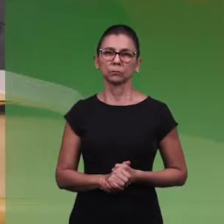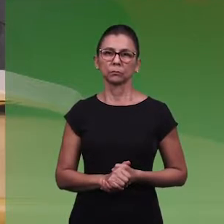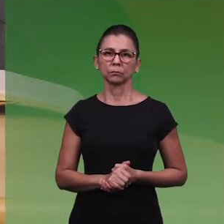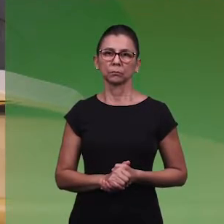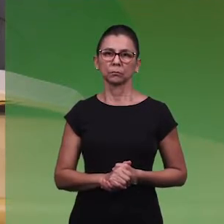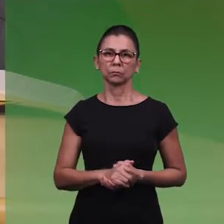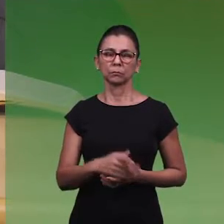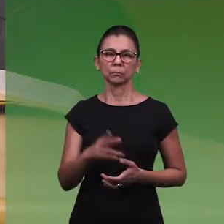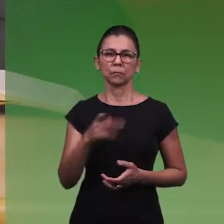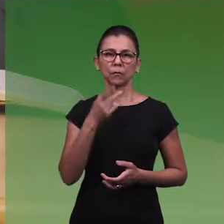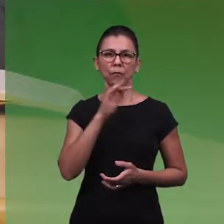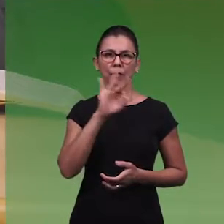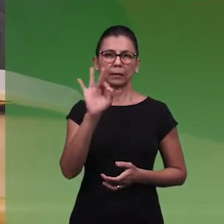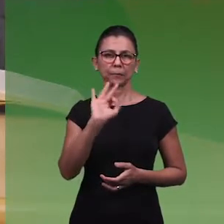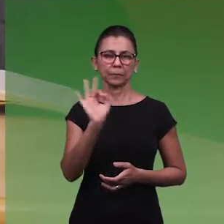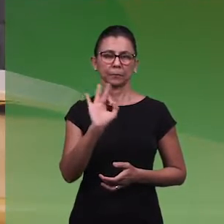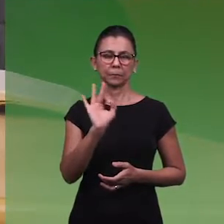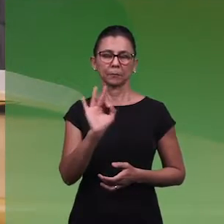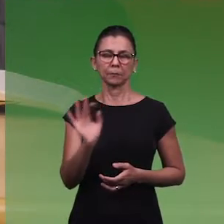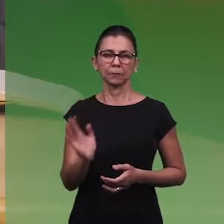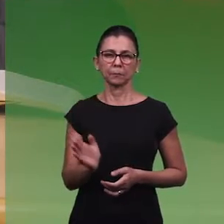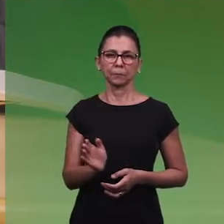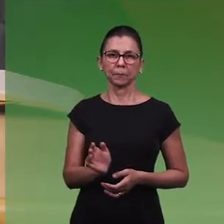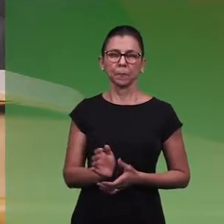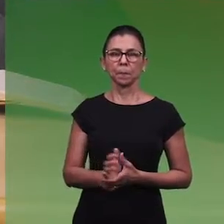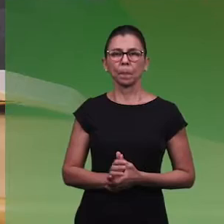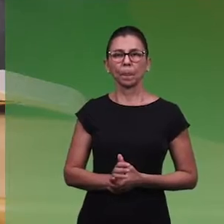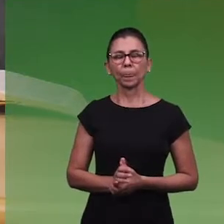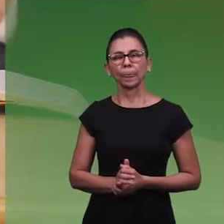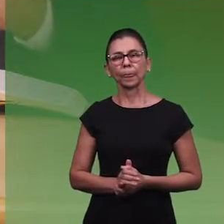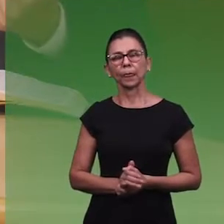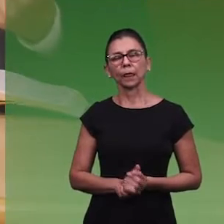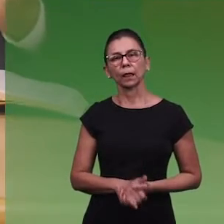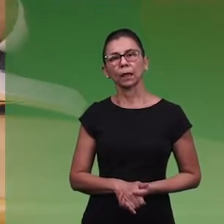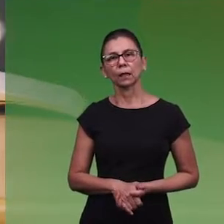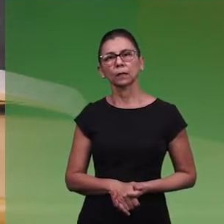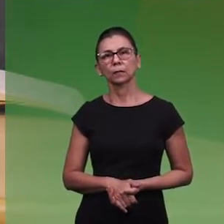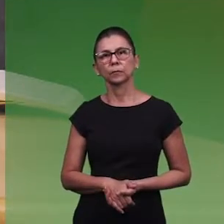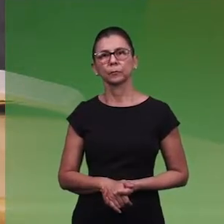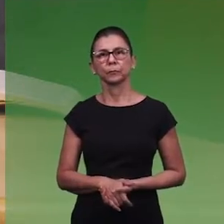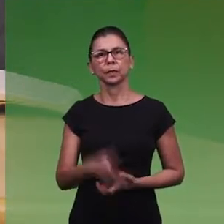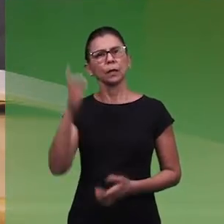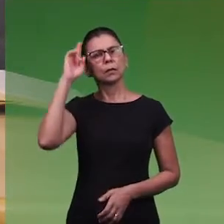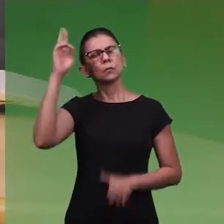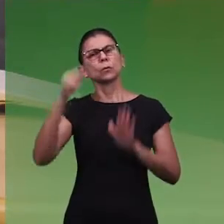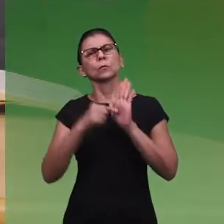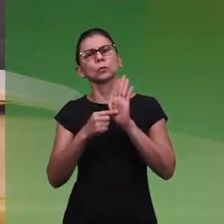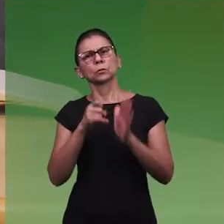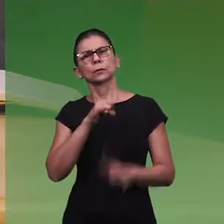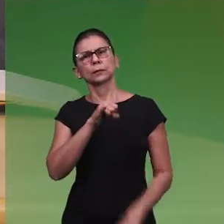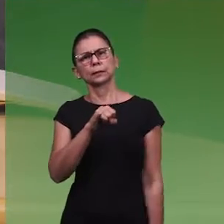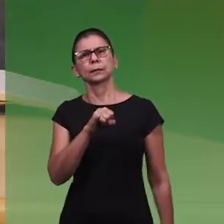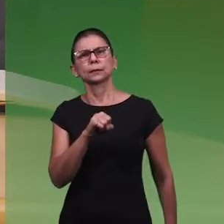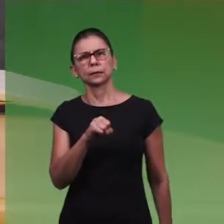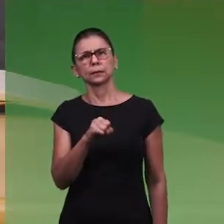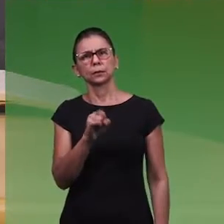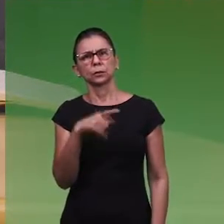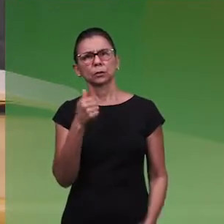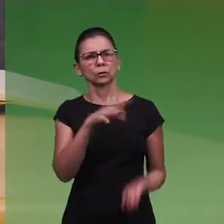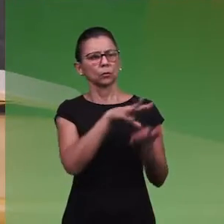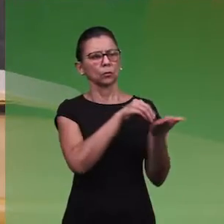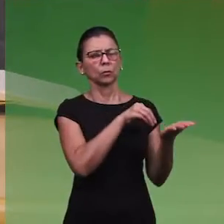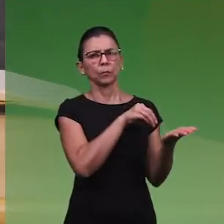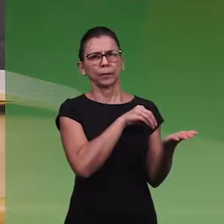que qualquer um de nós, individualmente, se andar no caminho de Saul fazendo o que ele